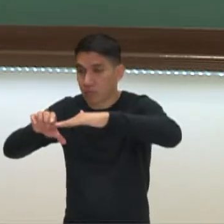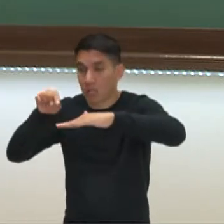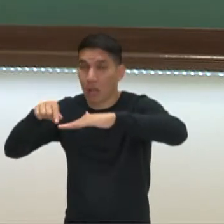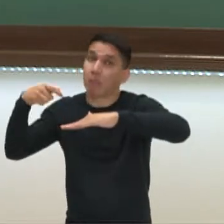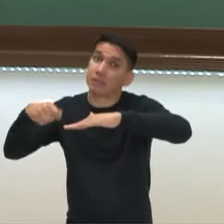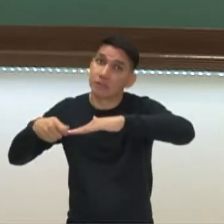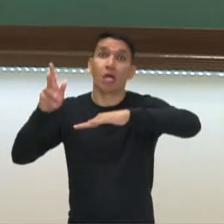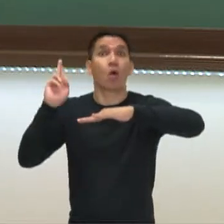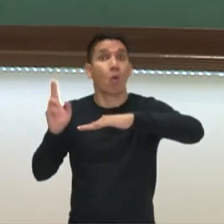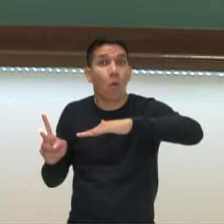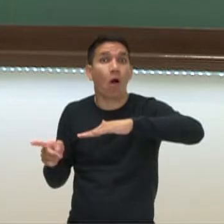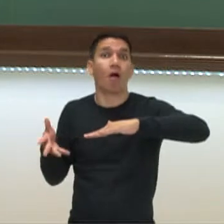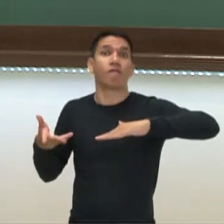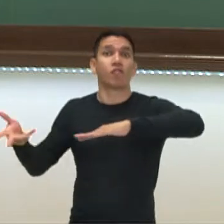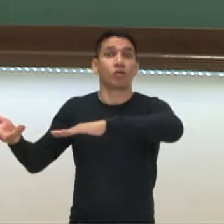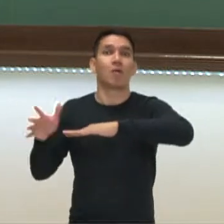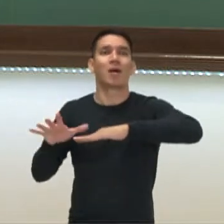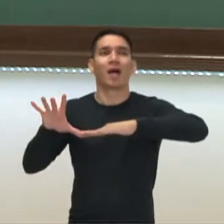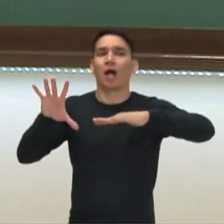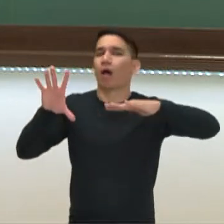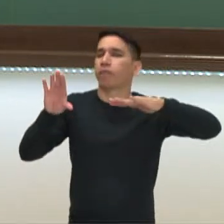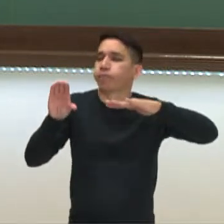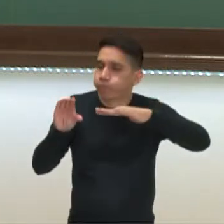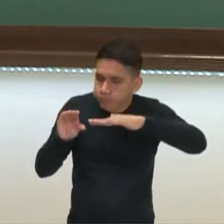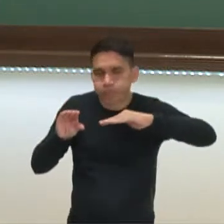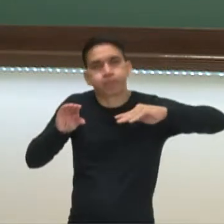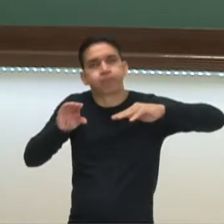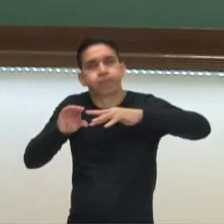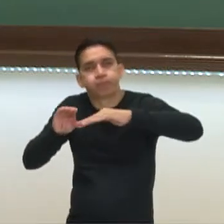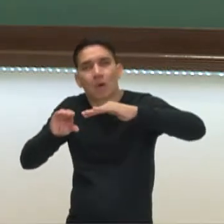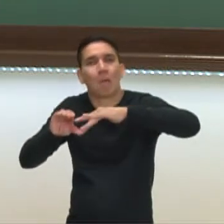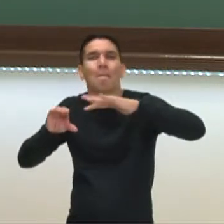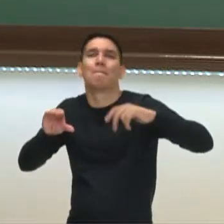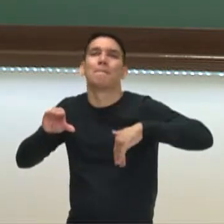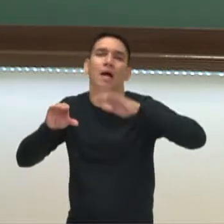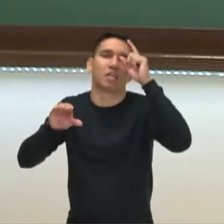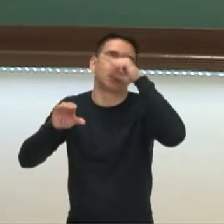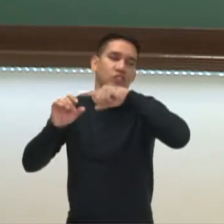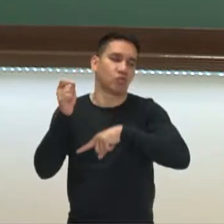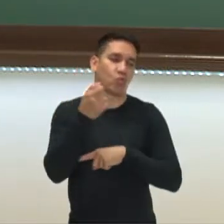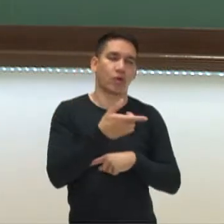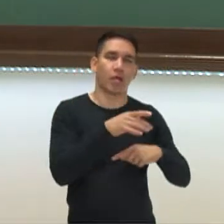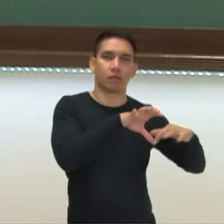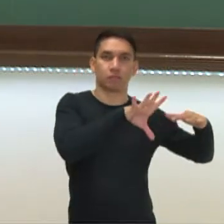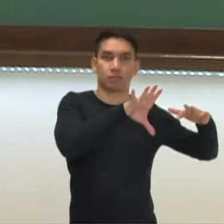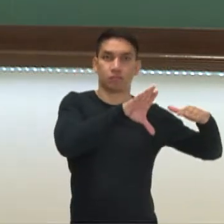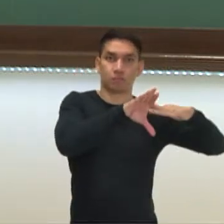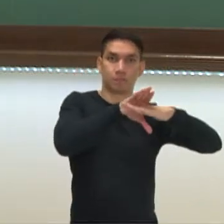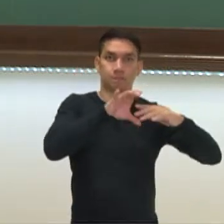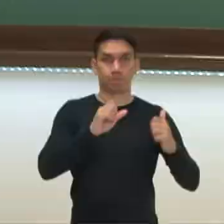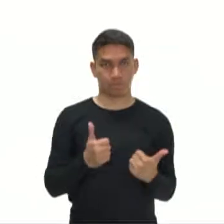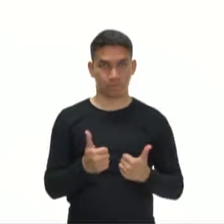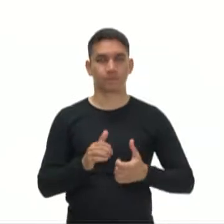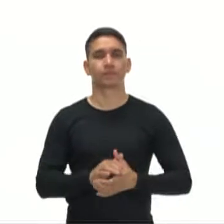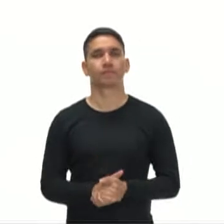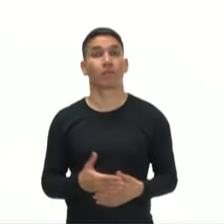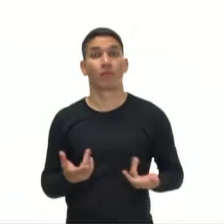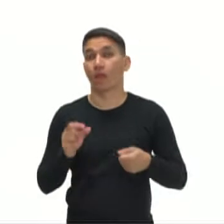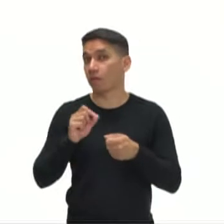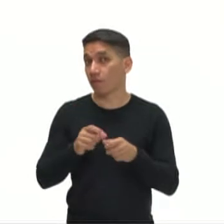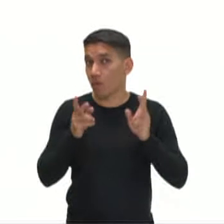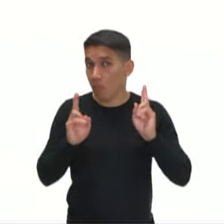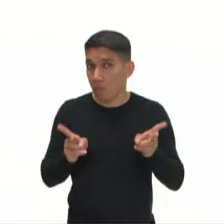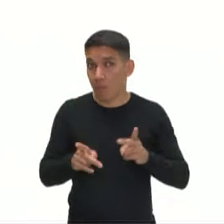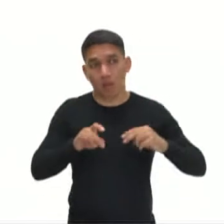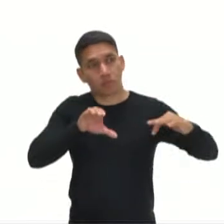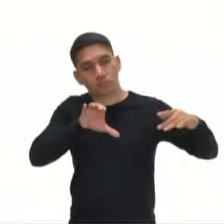velocidade, mesma vazão. Só que aqui acumula mais água na entrada do que aqui, beleza? Para fazer o mesmo